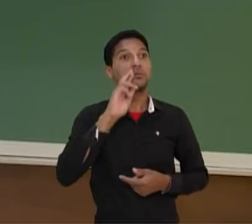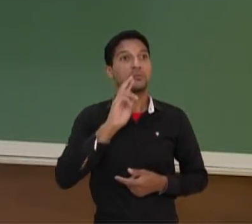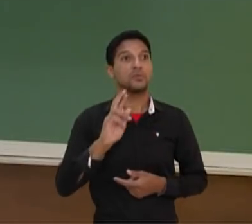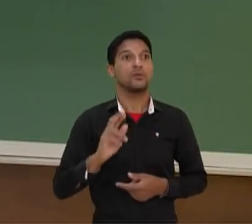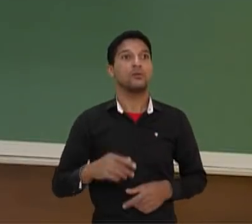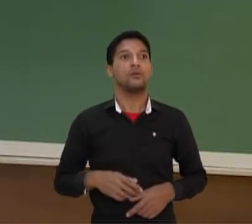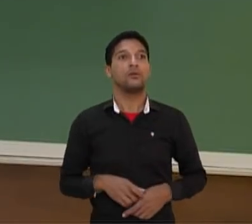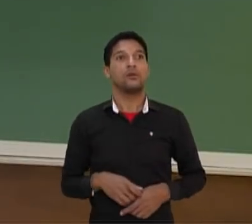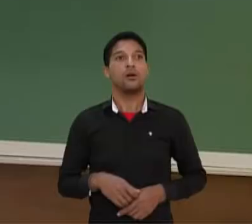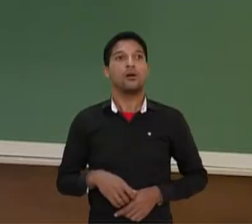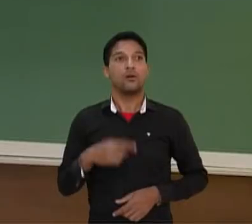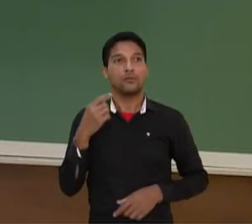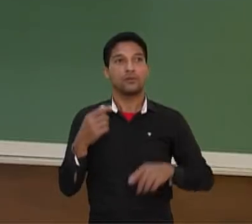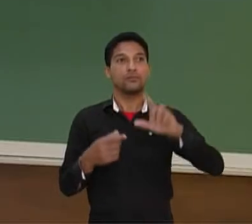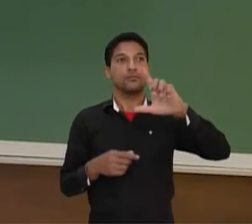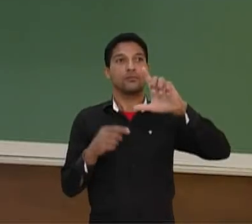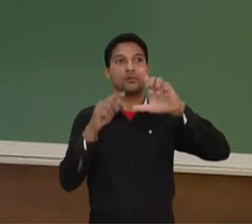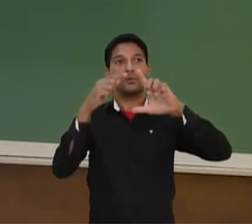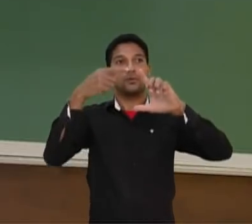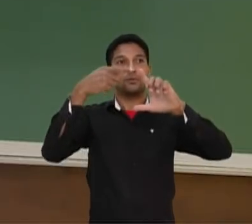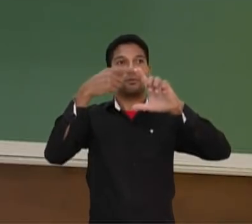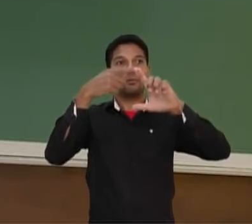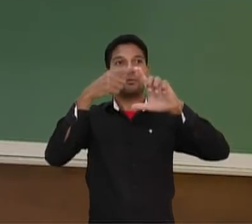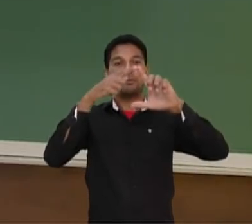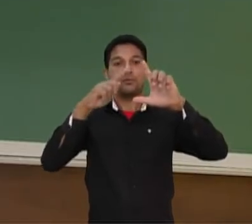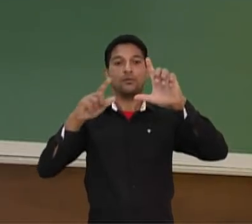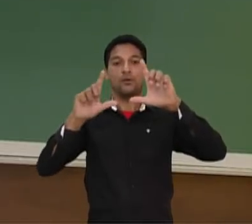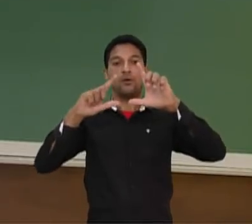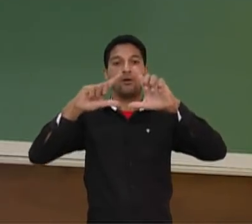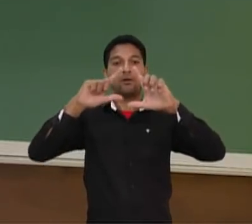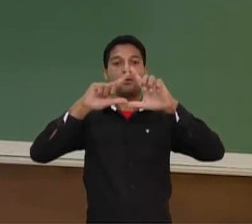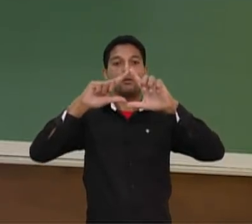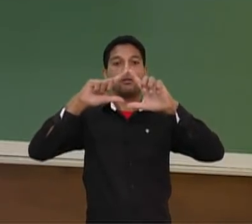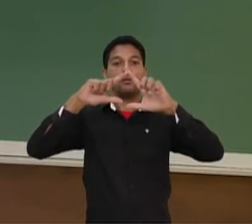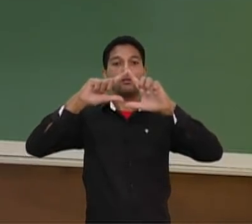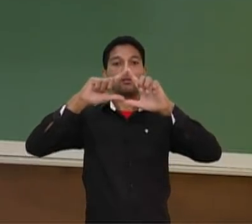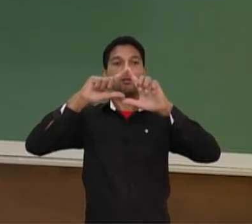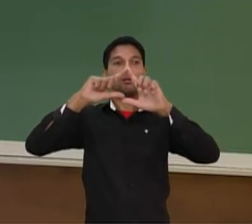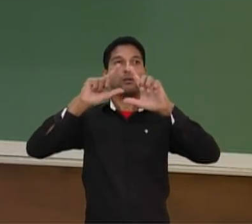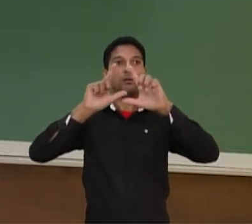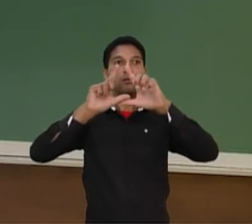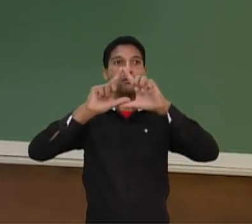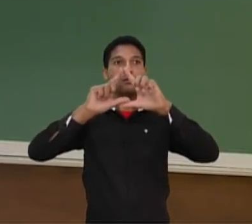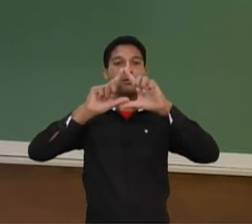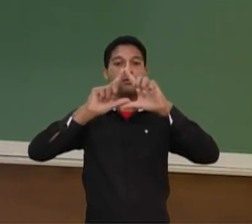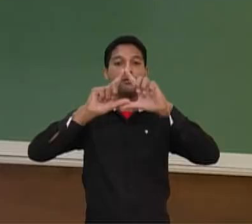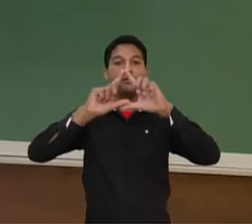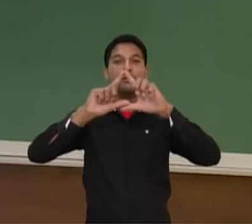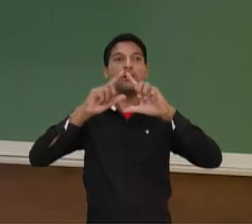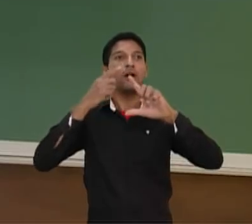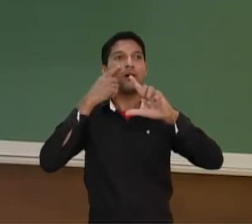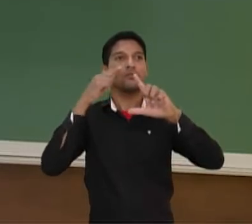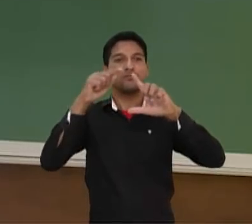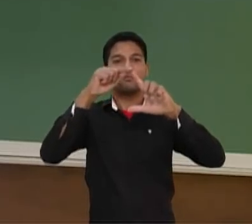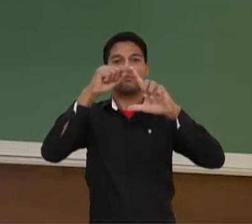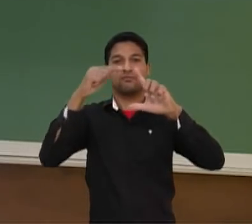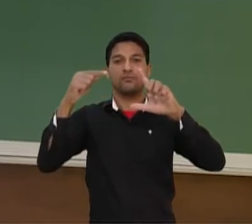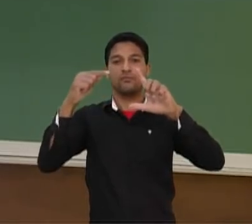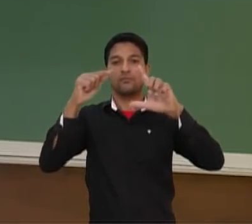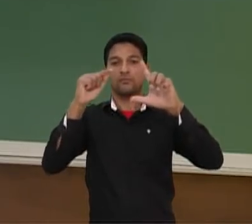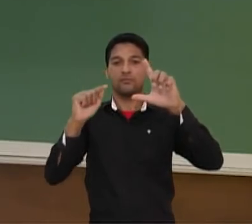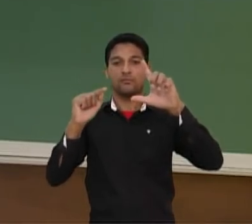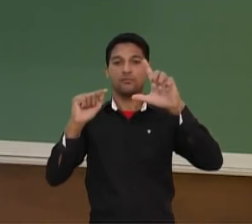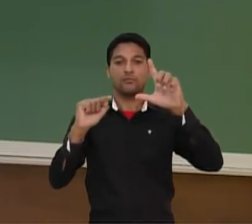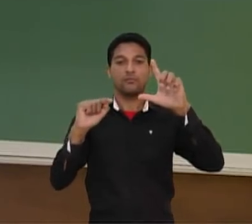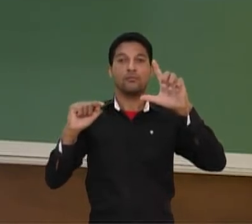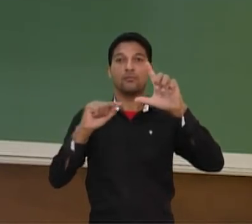A figura 1... Aliás, deixa eu fazer uma consideração. Eu desenhei as figuras nessa malha quadriculada para você ter a noção